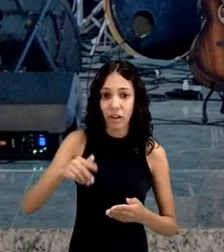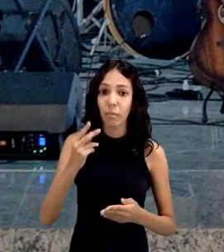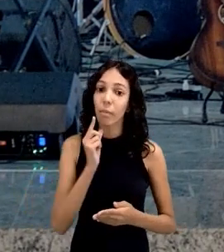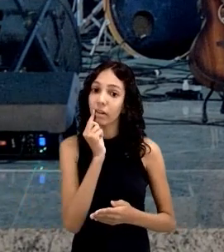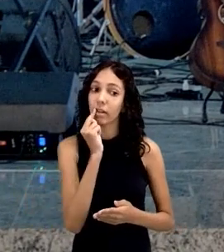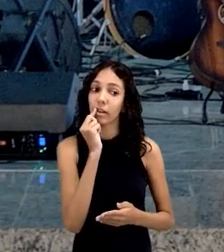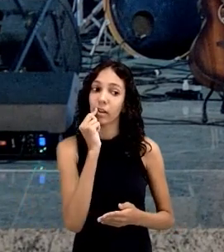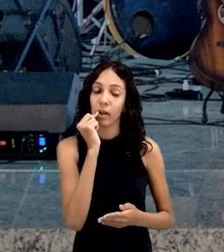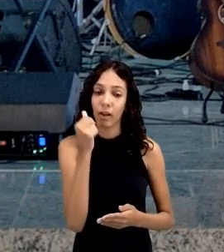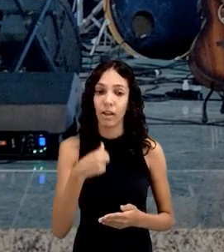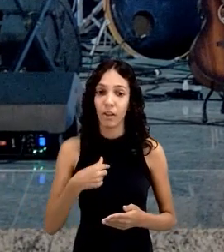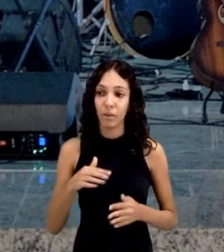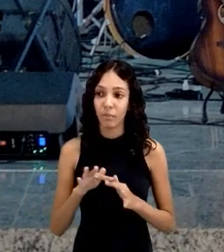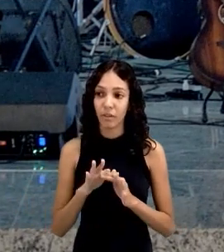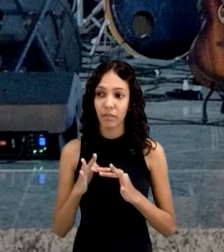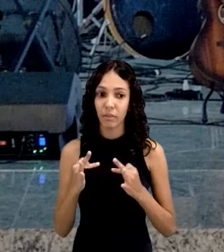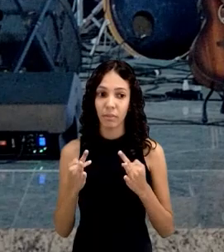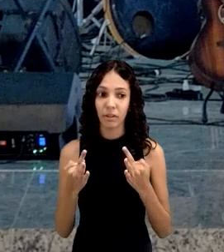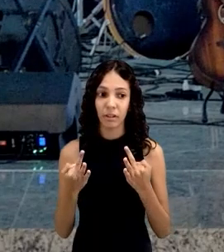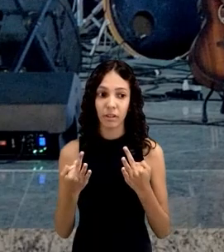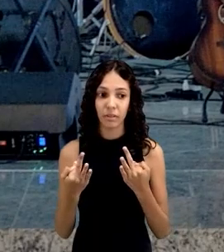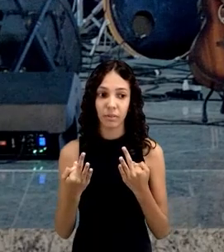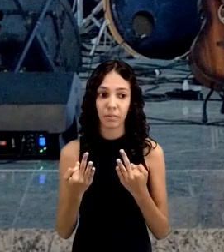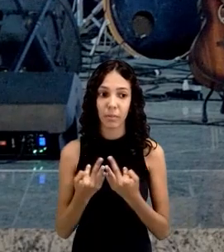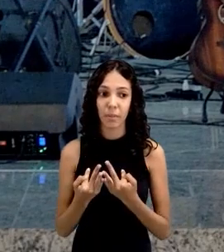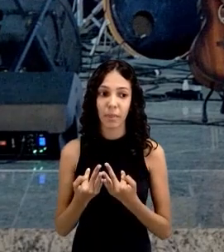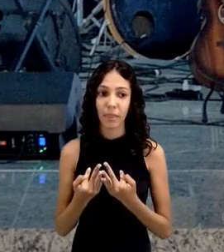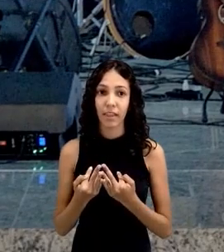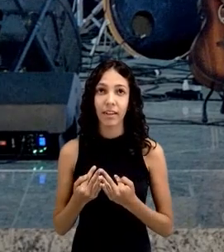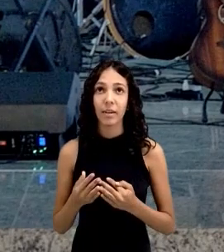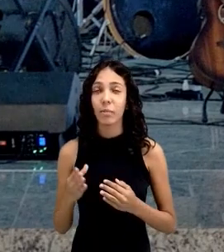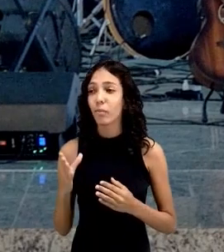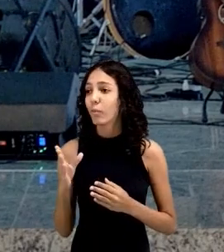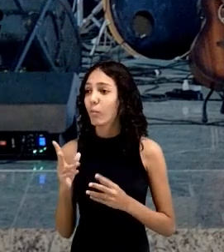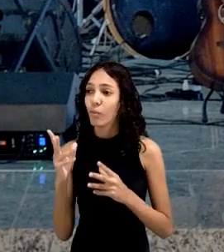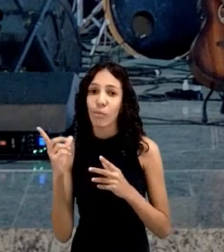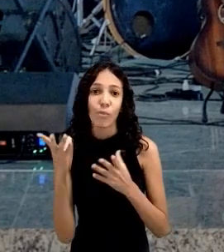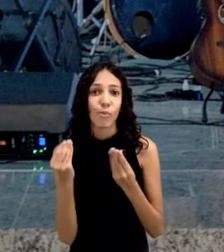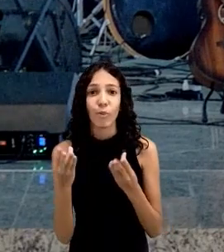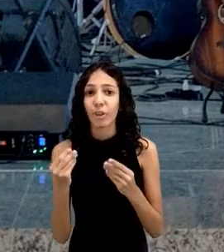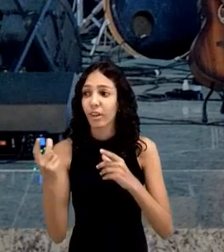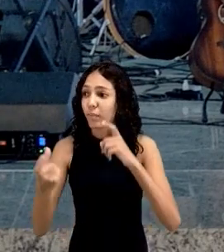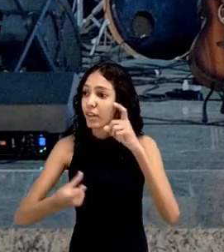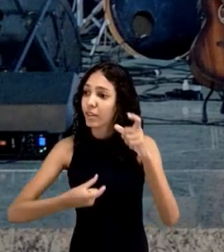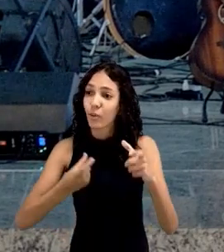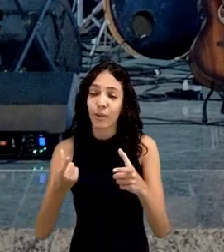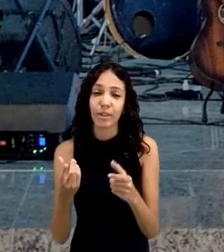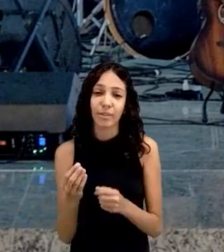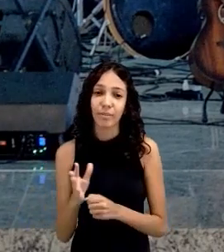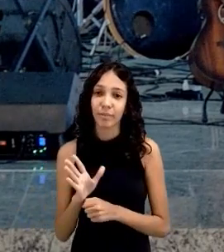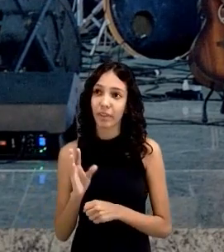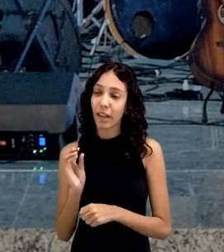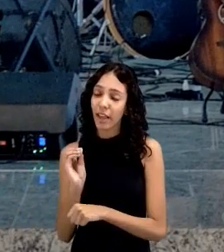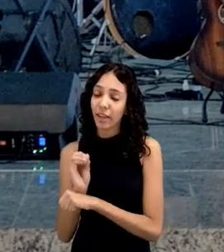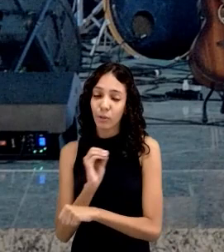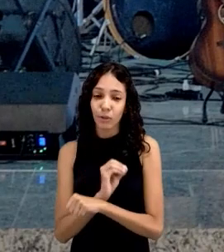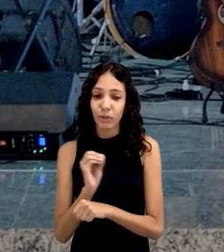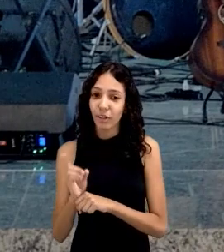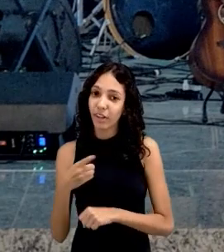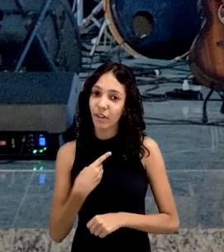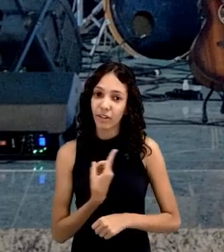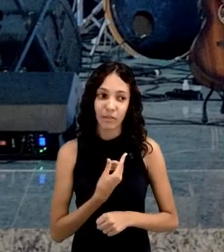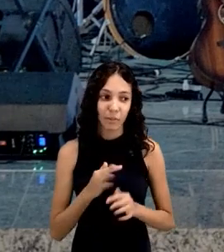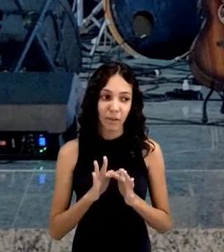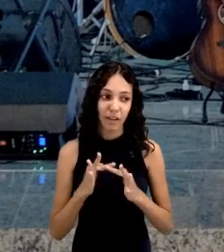gente querida. Maceió tem sido para a nossa vida aquela parte do Salmo 23, né? Refrigera a minha alma. Porque quando a gente